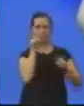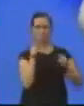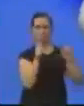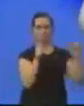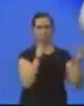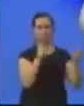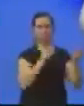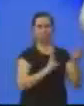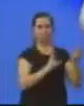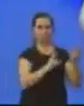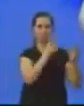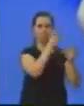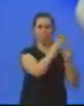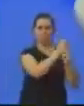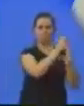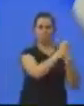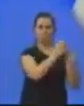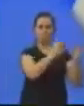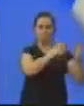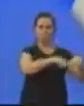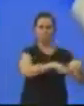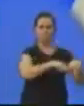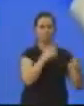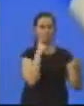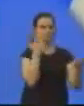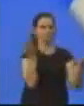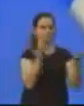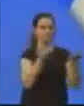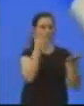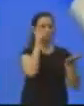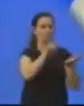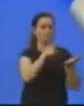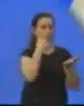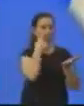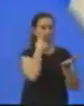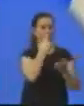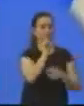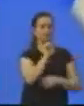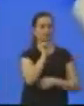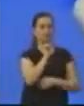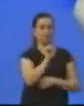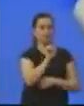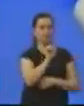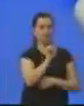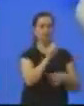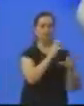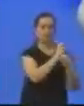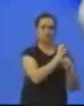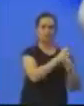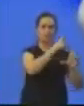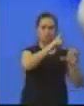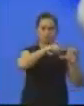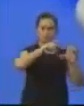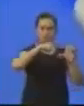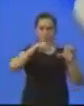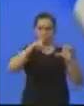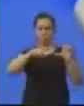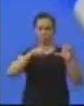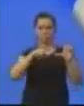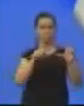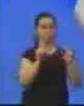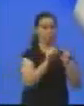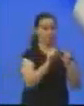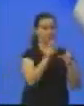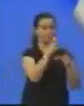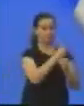ela é contínua, é só fazer o cálculo. Então, vamos novamente ver o que acontece com essa função. Faço o gráfico da minha função. Quando eu faço o